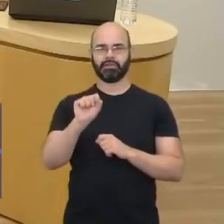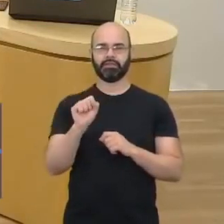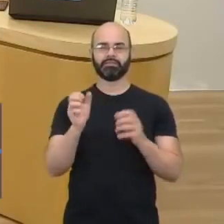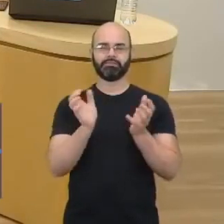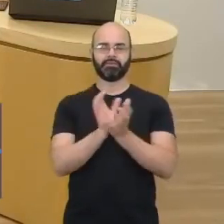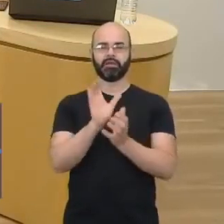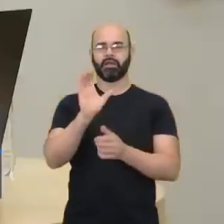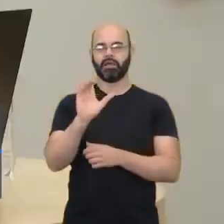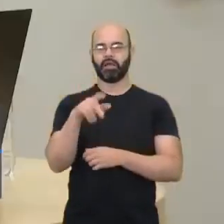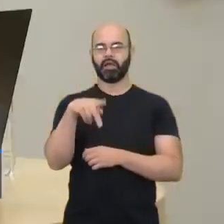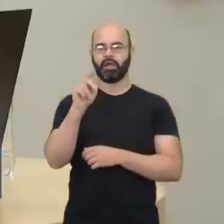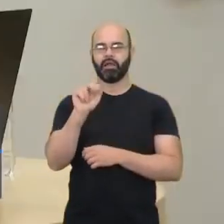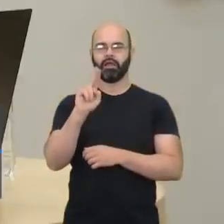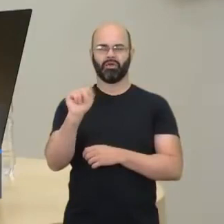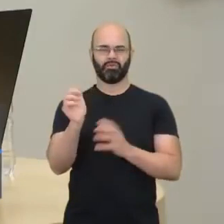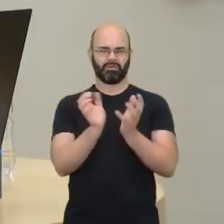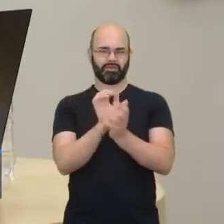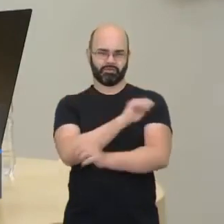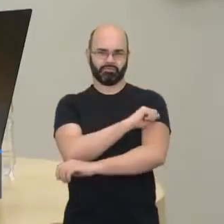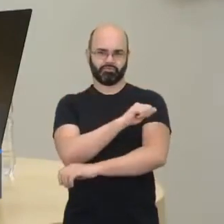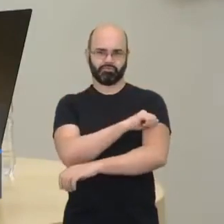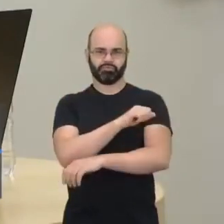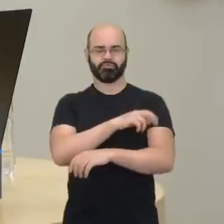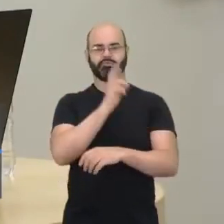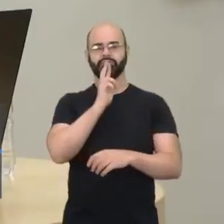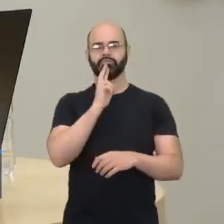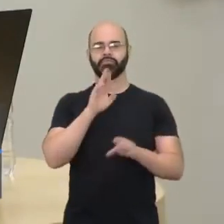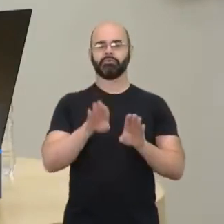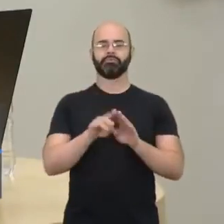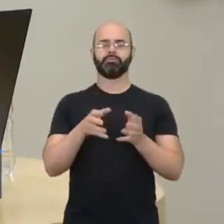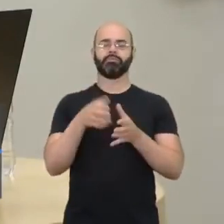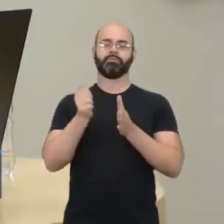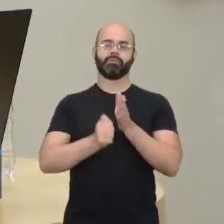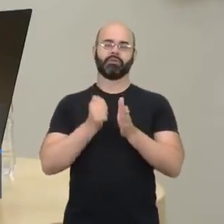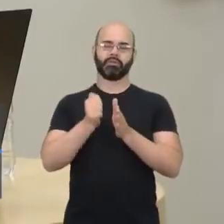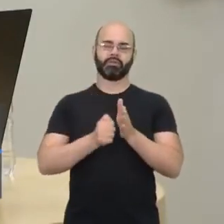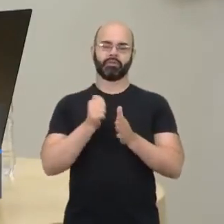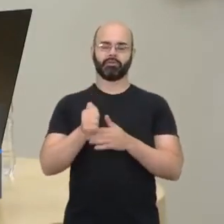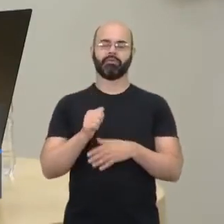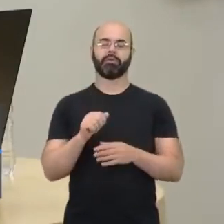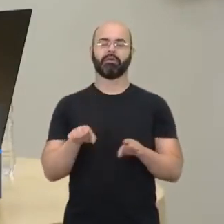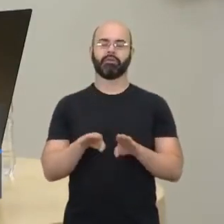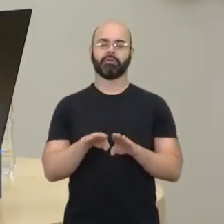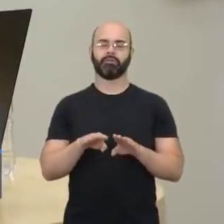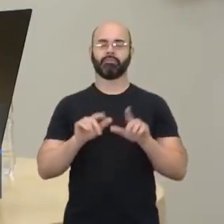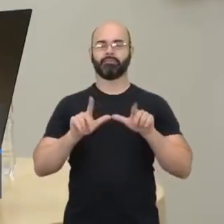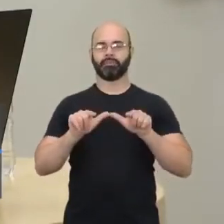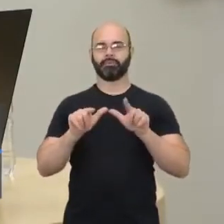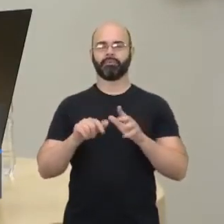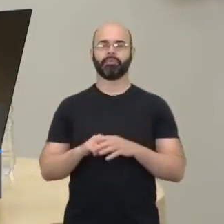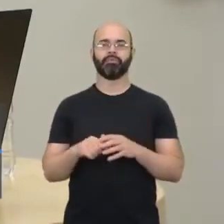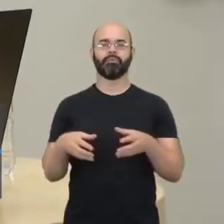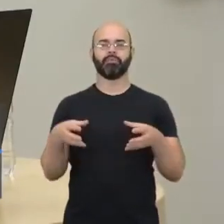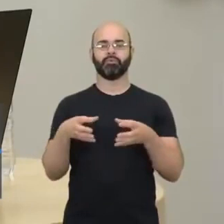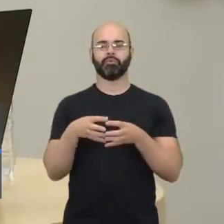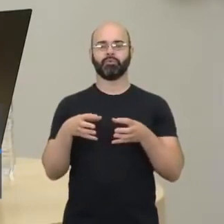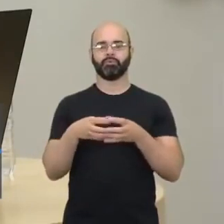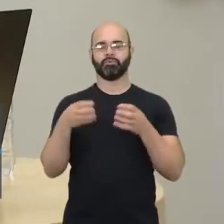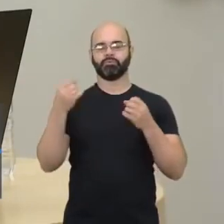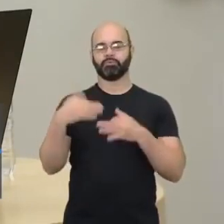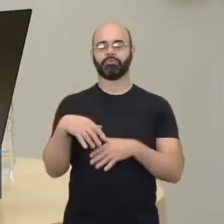mas tem também o pessoal do Maringoni lá de Bauru, tem o pessoal de Araraquara também, lá do Urias, que respondeu sistema locomotor